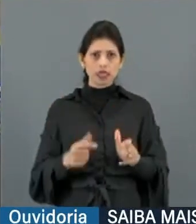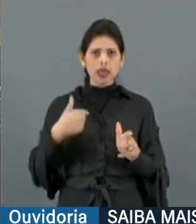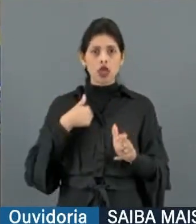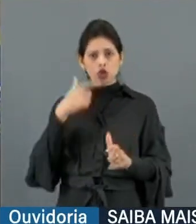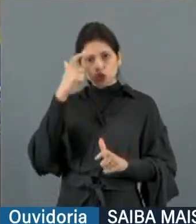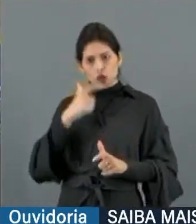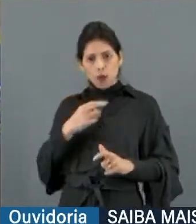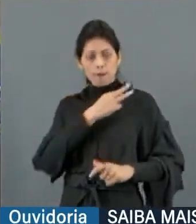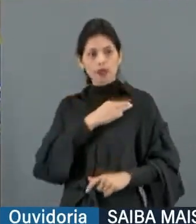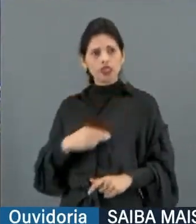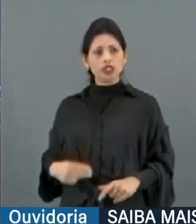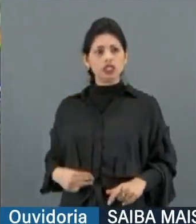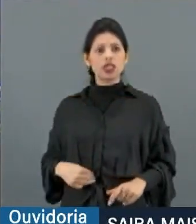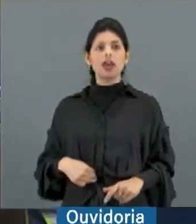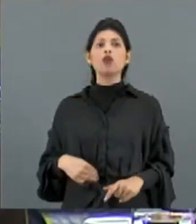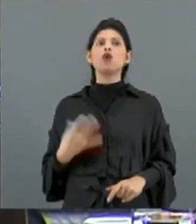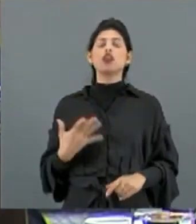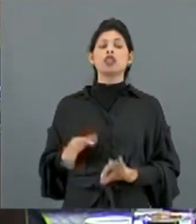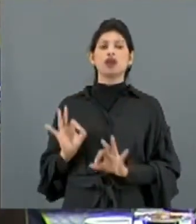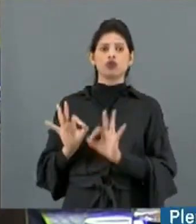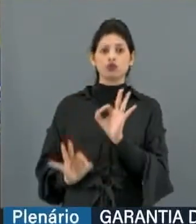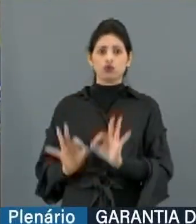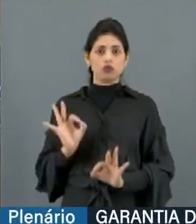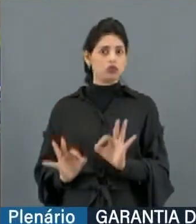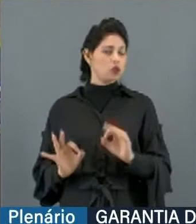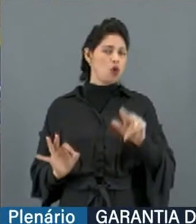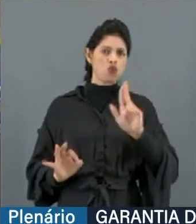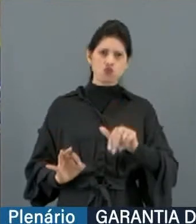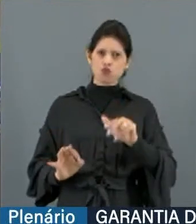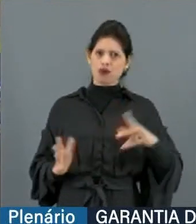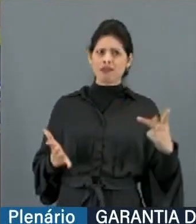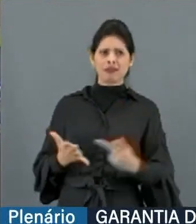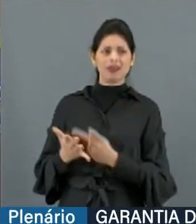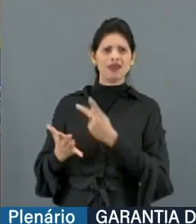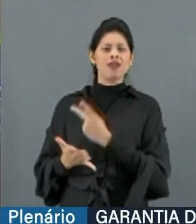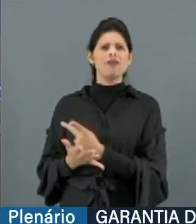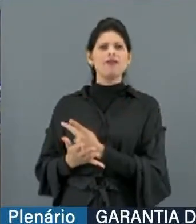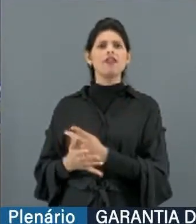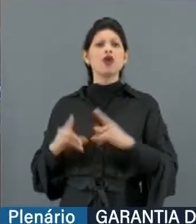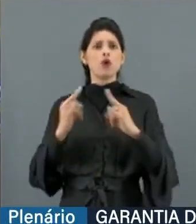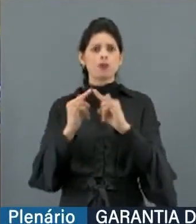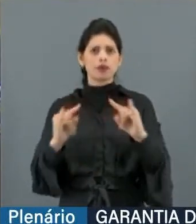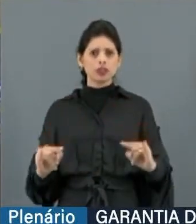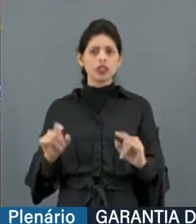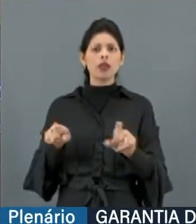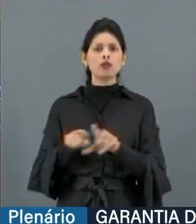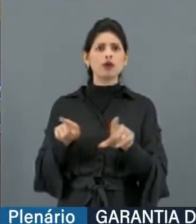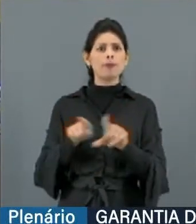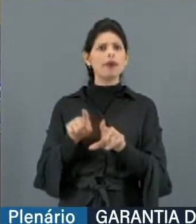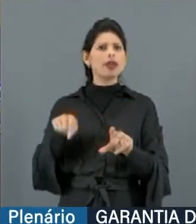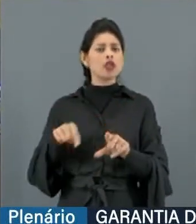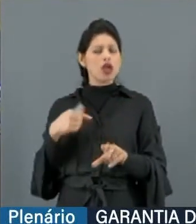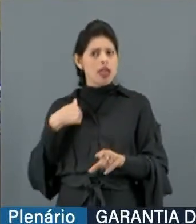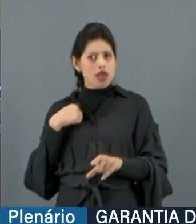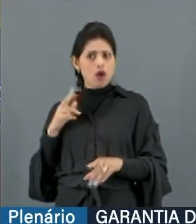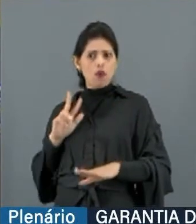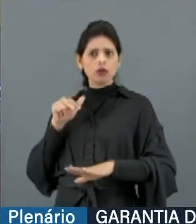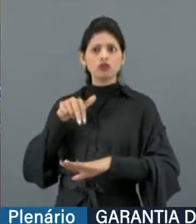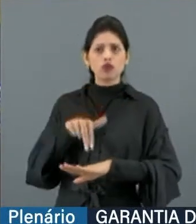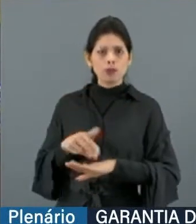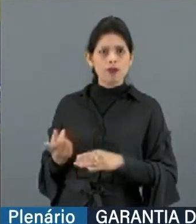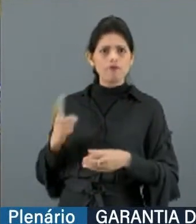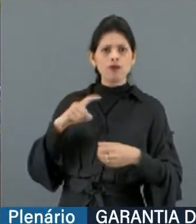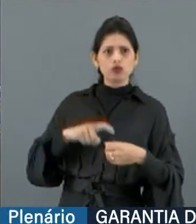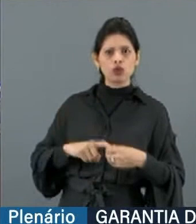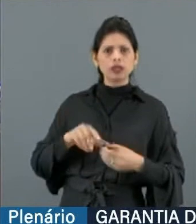sobre esses acampamentos. Nunca houve qualquer impedimento para que fossem monitorados ou investigados. Quando reassumi a Secretaria de Segurança do